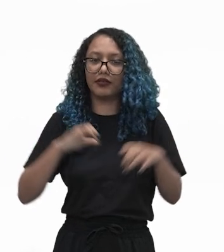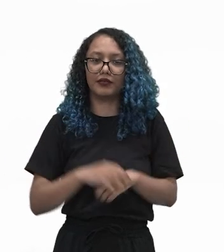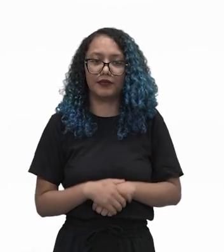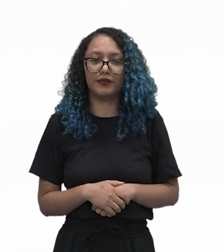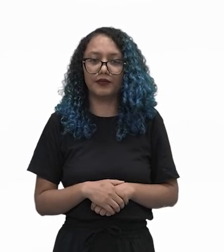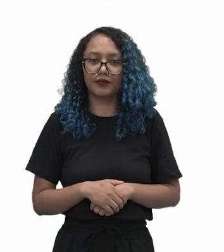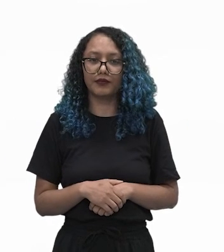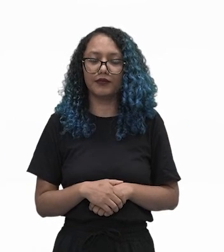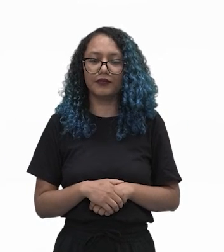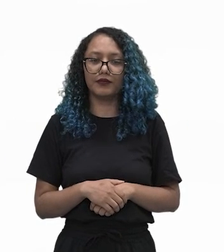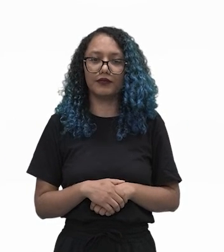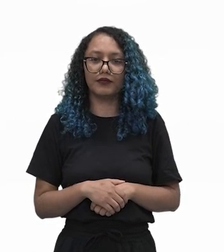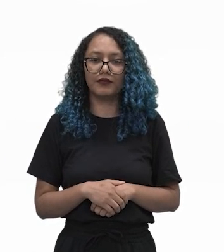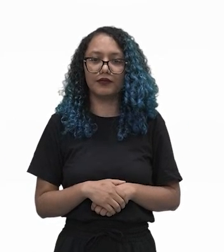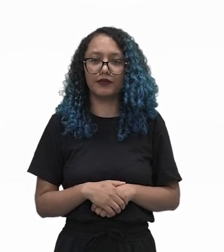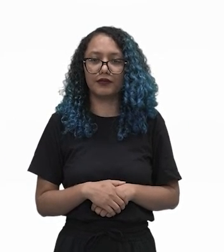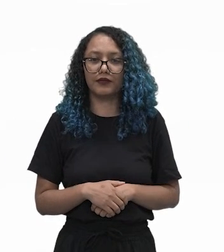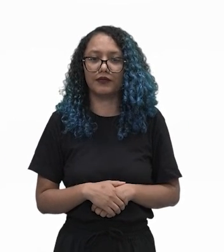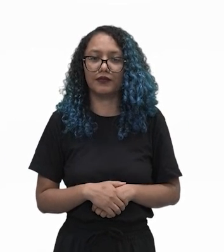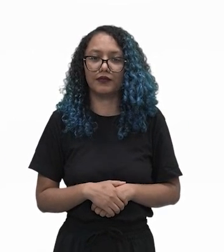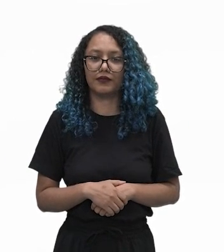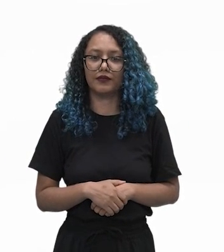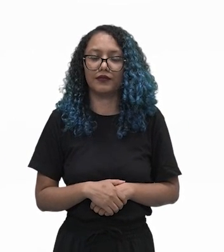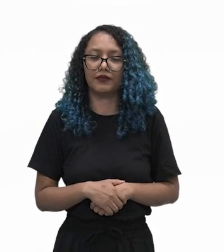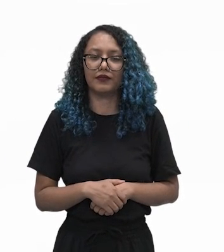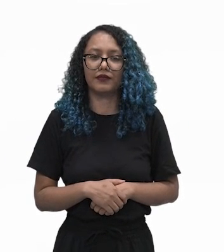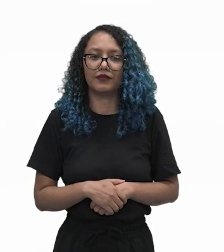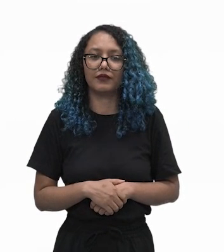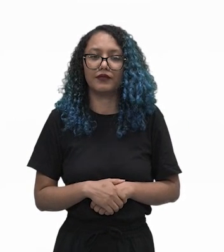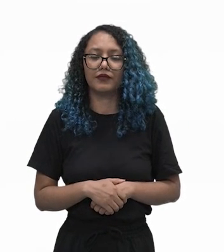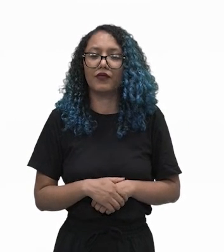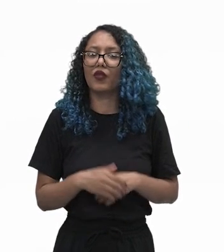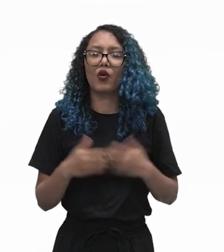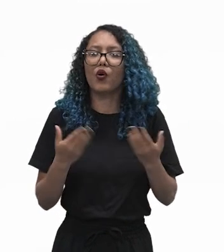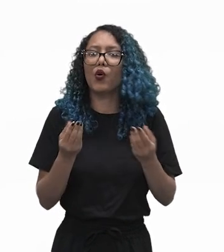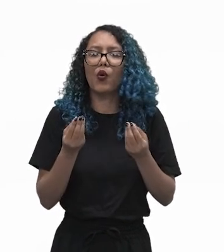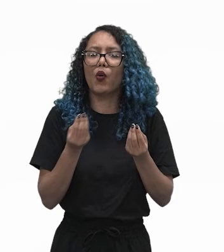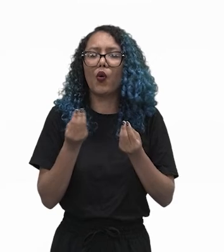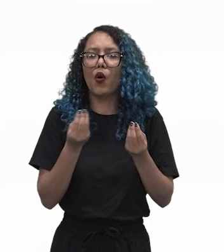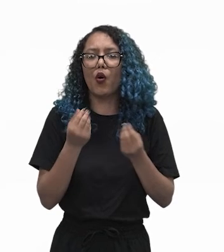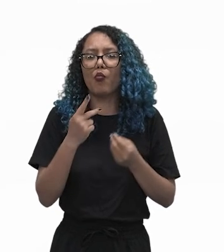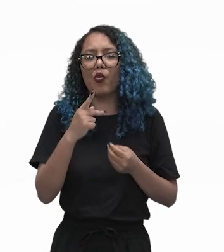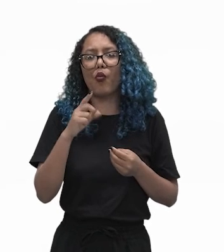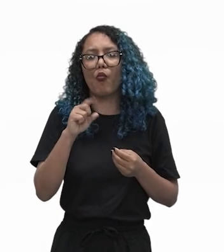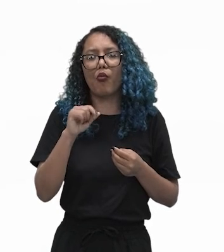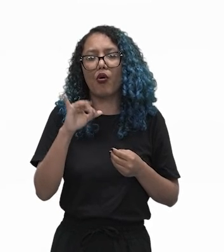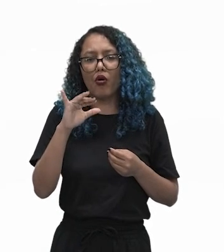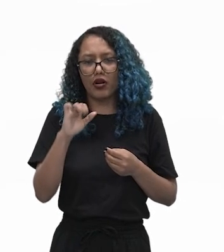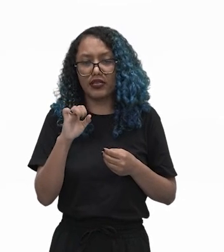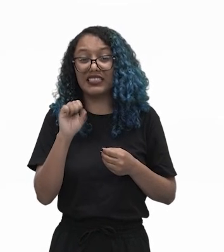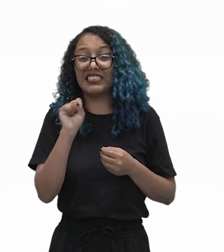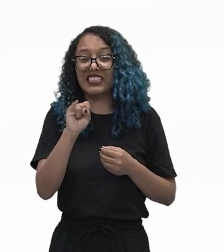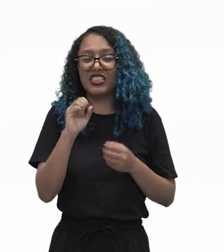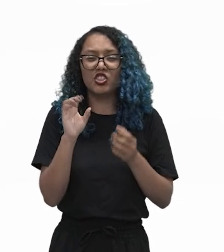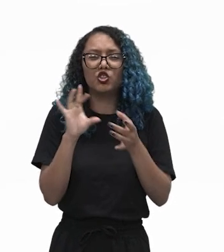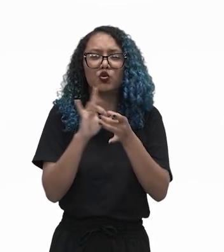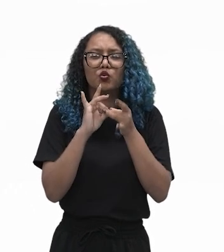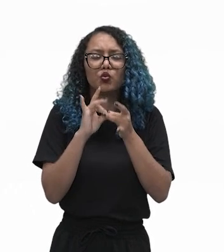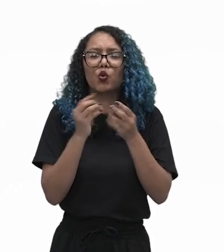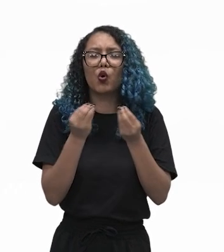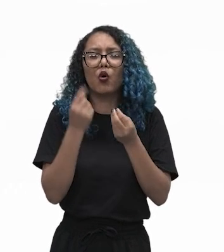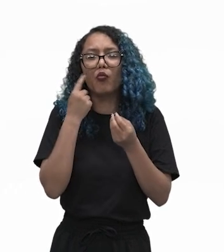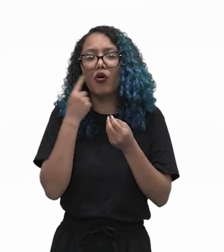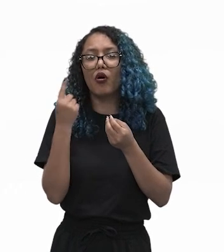é que a gente classifica a cadeia polinuclear quando eles estão juntinhos? Observem a diferença. Ela é uma